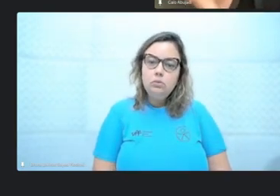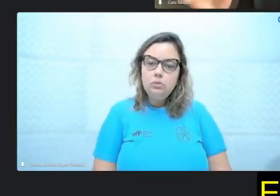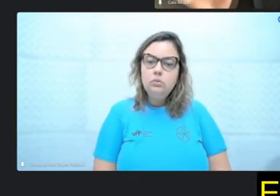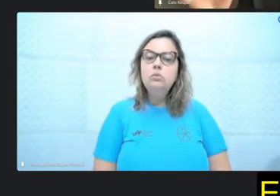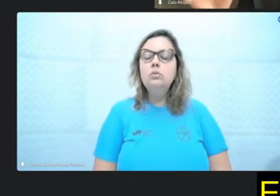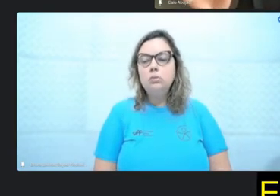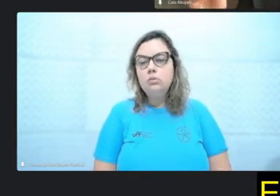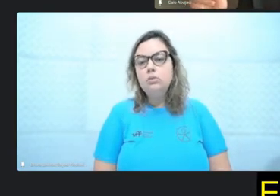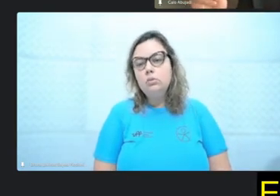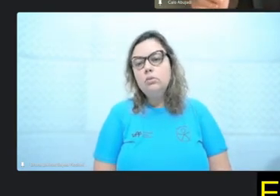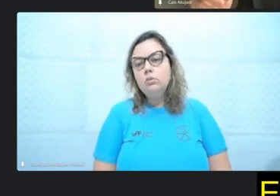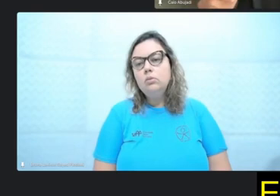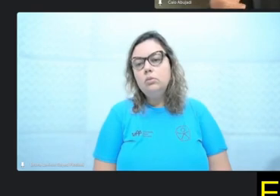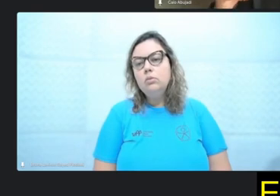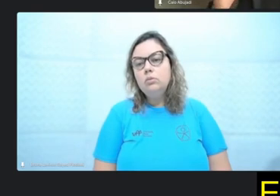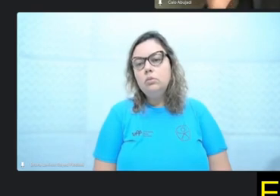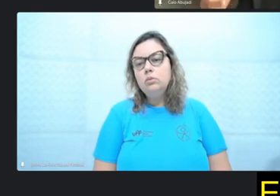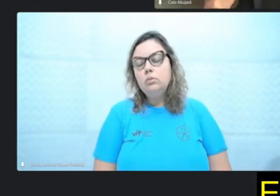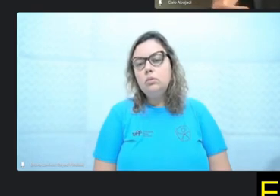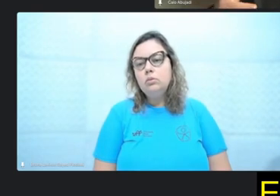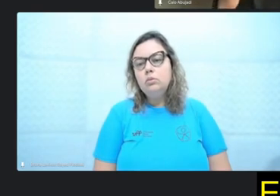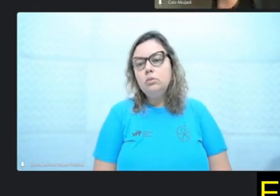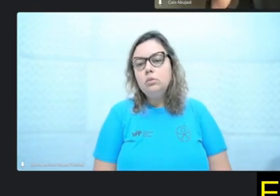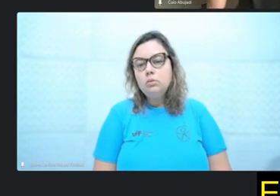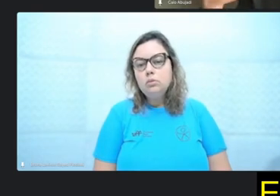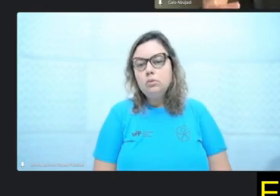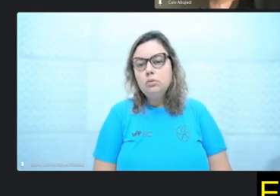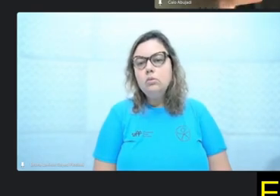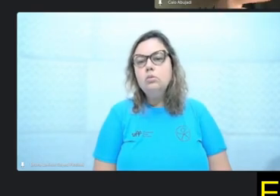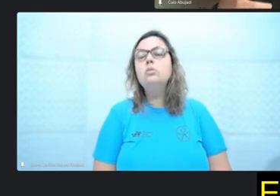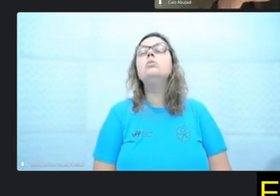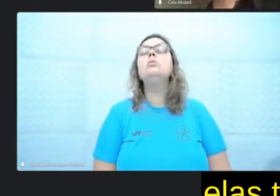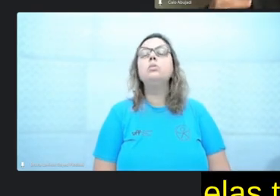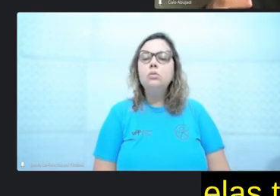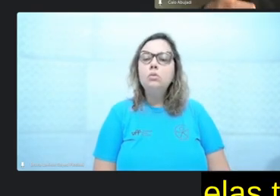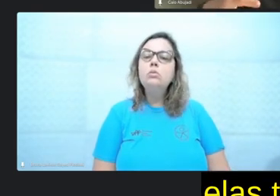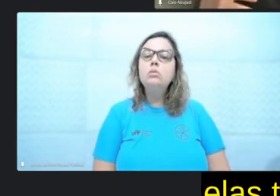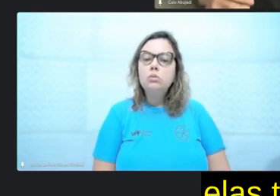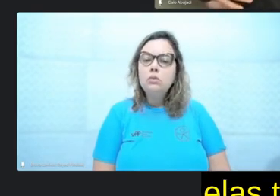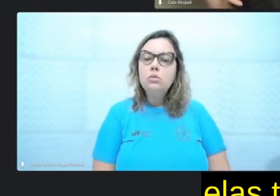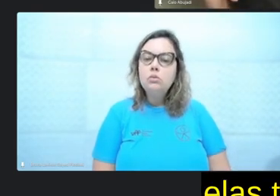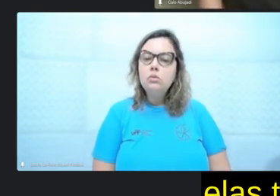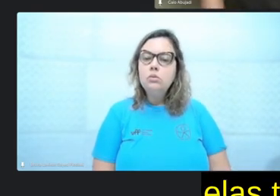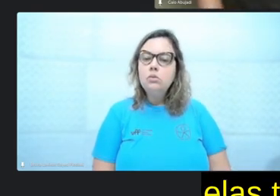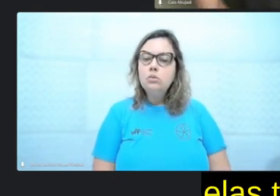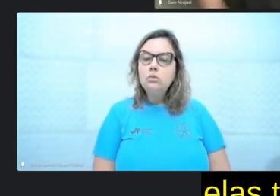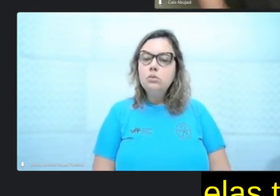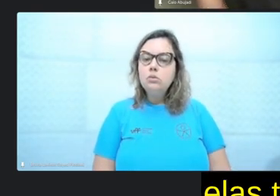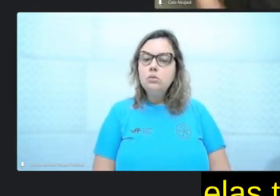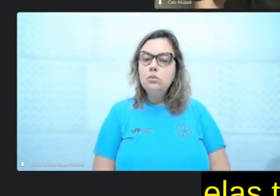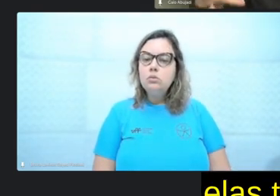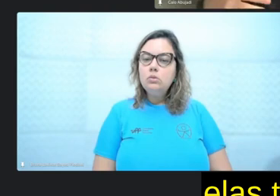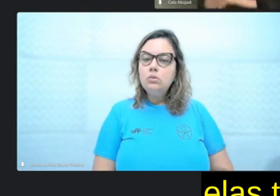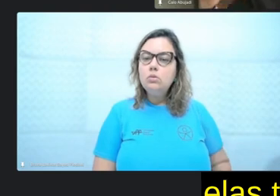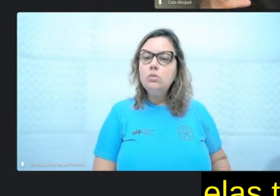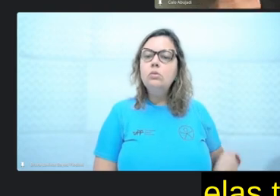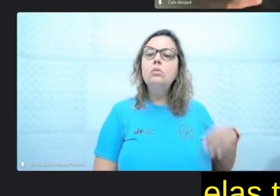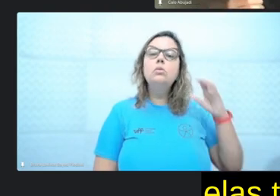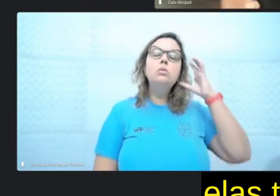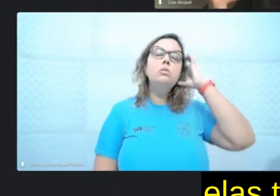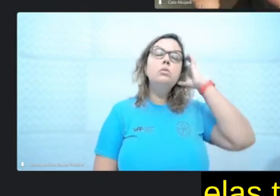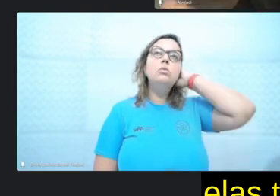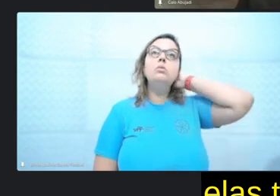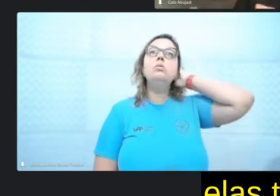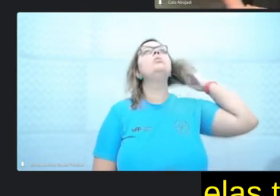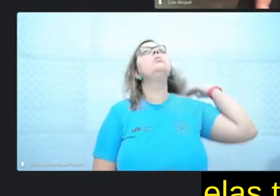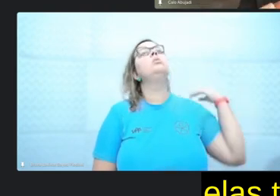masculinizante. Então, mesmo as meninas com transtorno de espectro do autismo, elas tinham um padrão funcional muito